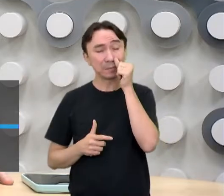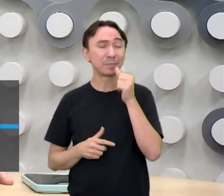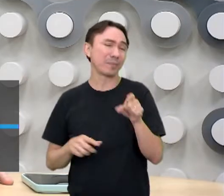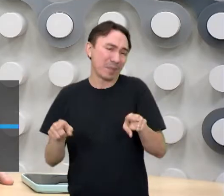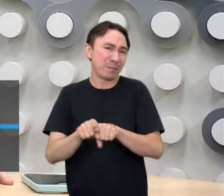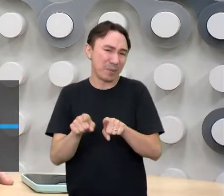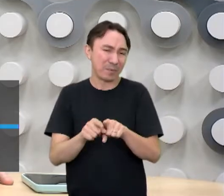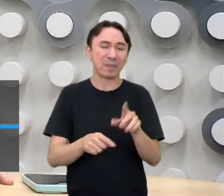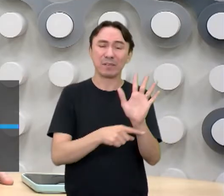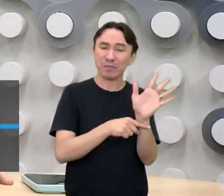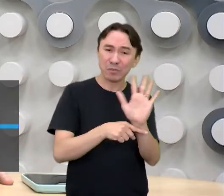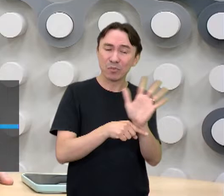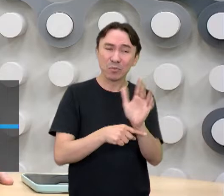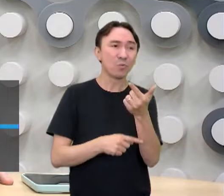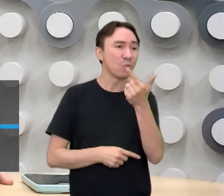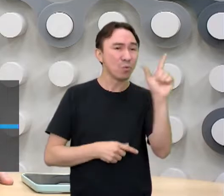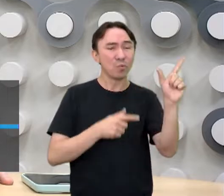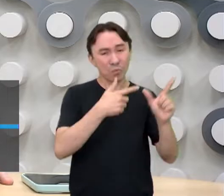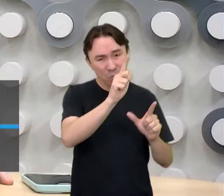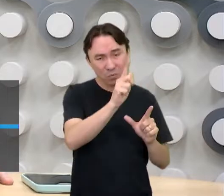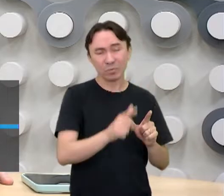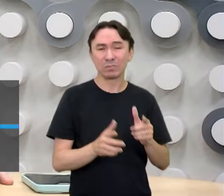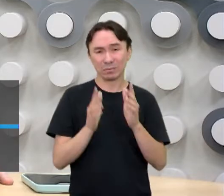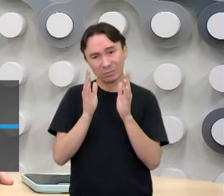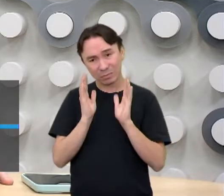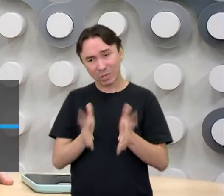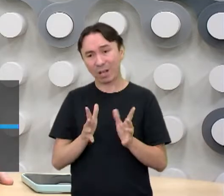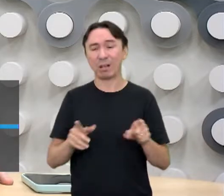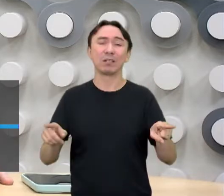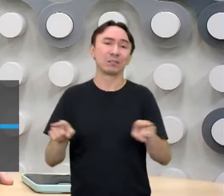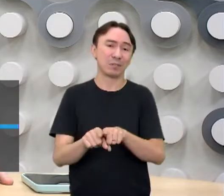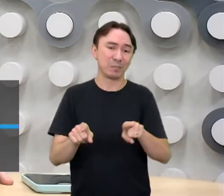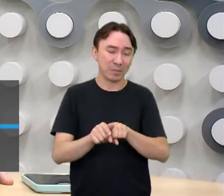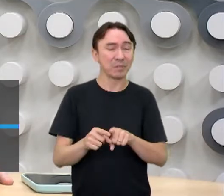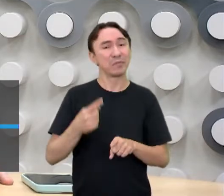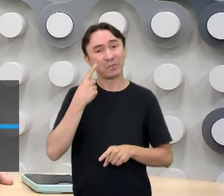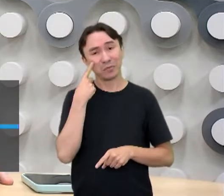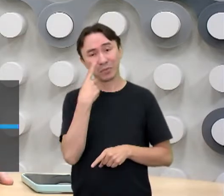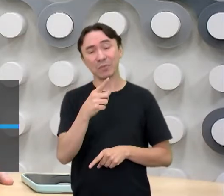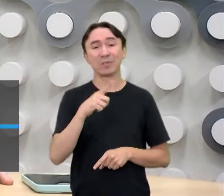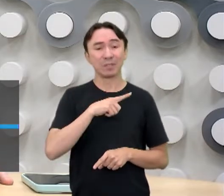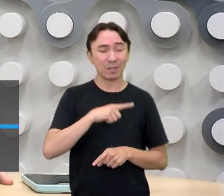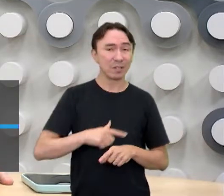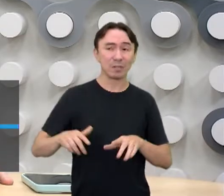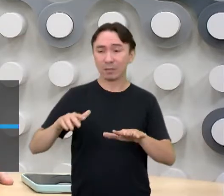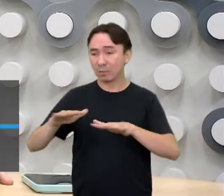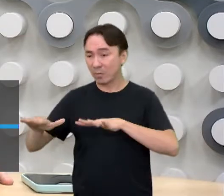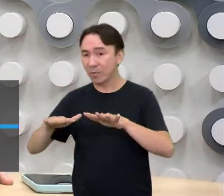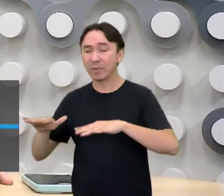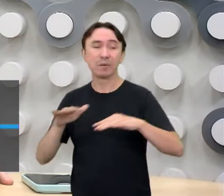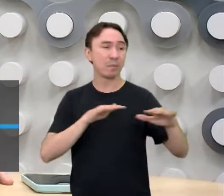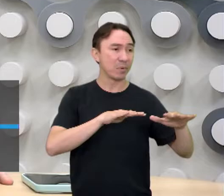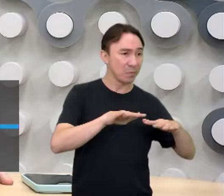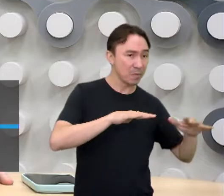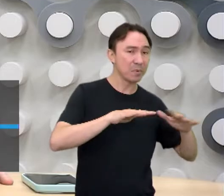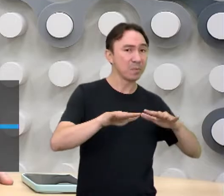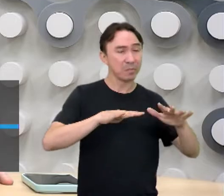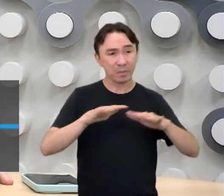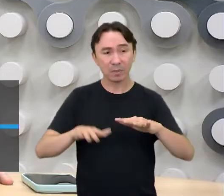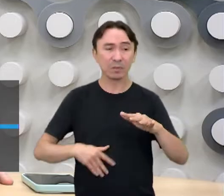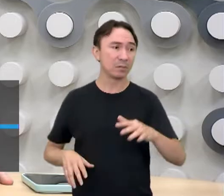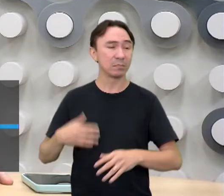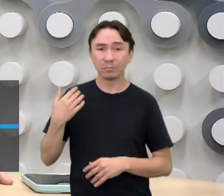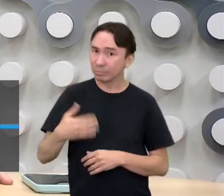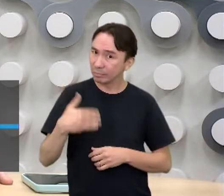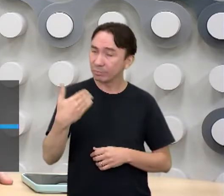já viram, né, como referência aí desse movimento aí dinâmico que nós temos no interior do planeta. E